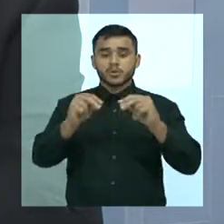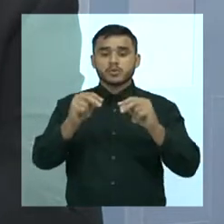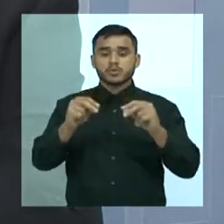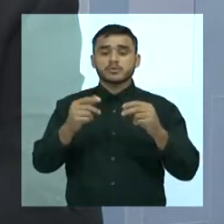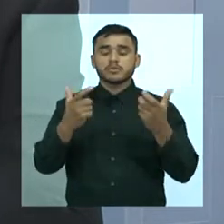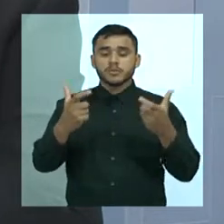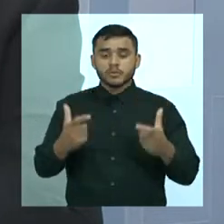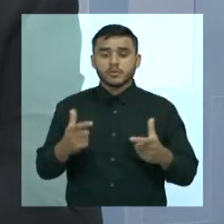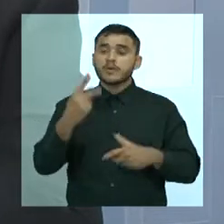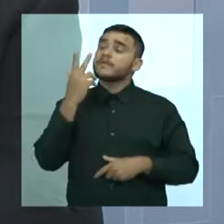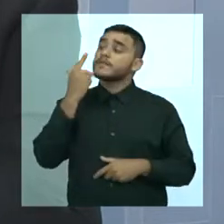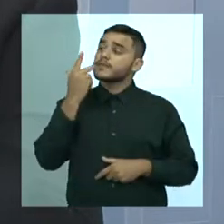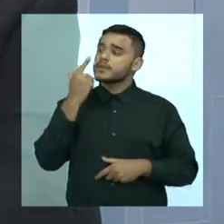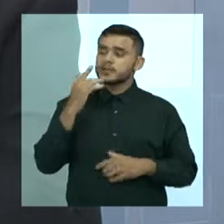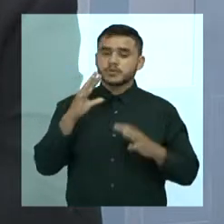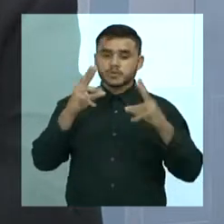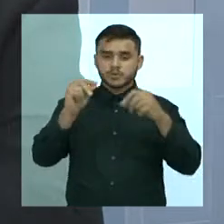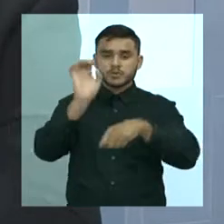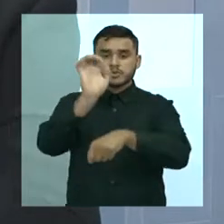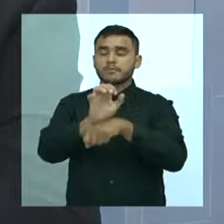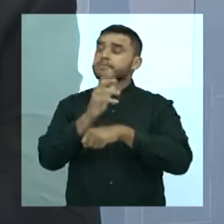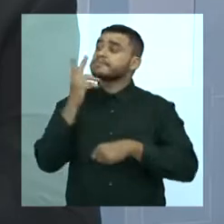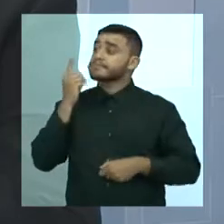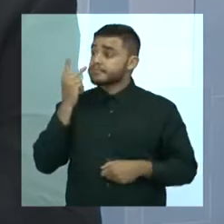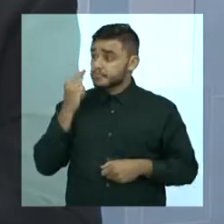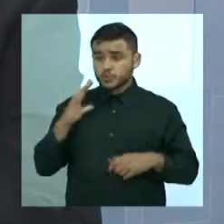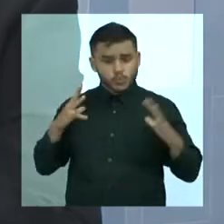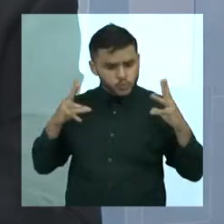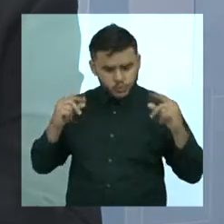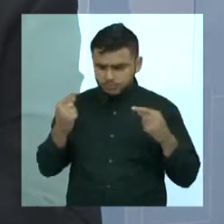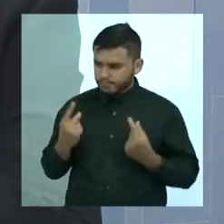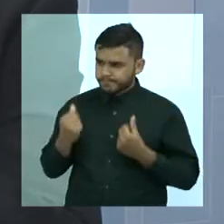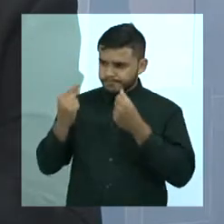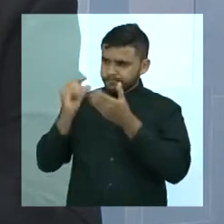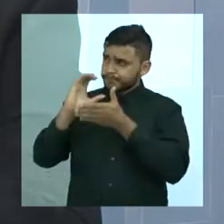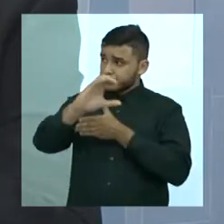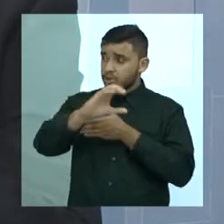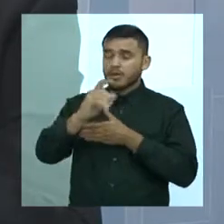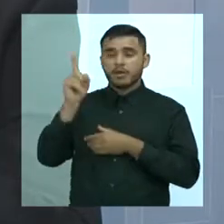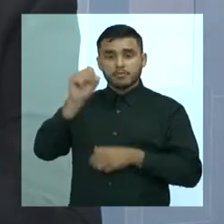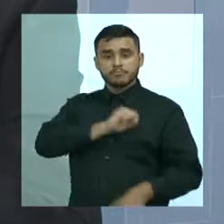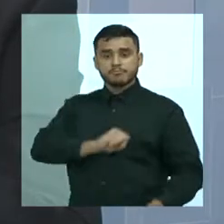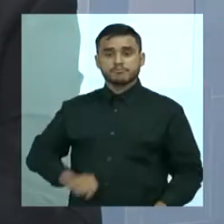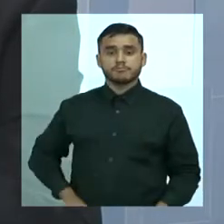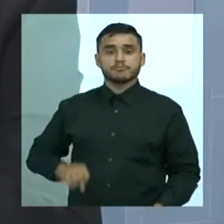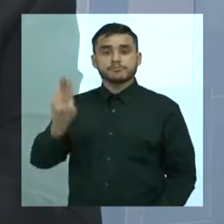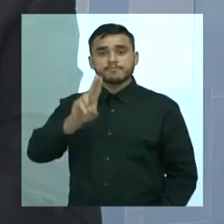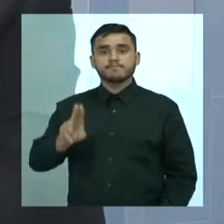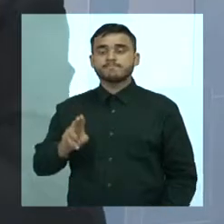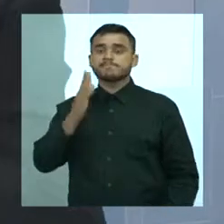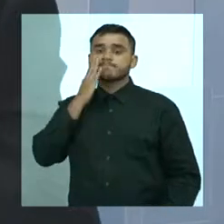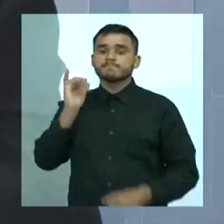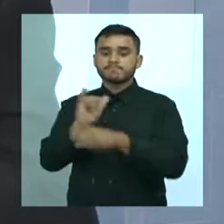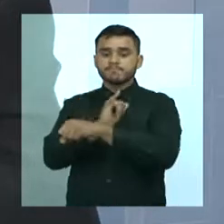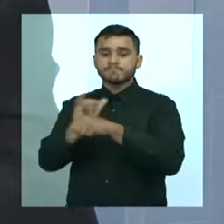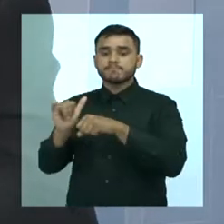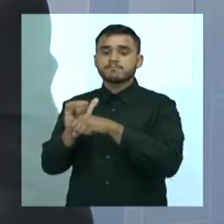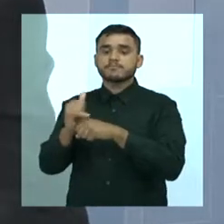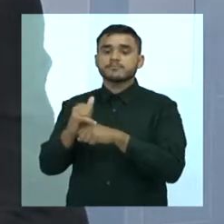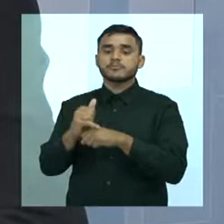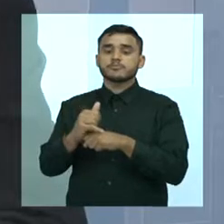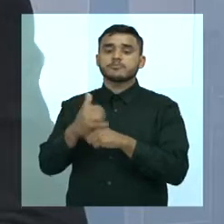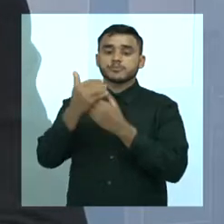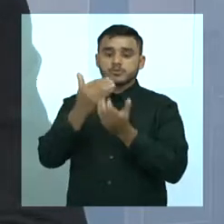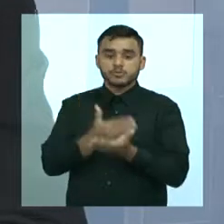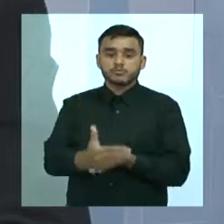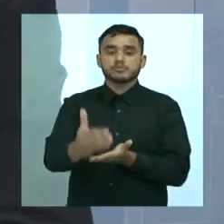no grande município do estado do Ceará, ou na capital, Fortaleza. Ali, na minha avaliação, já começou a Associação Municipal de